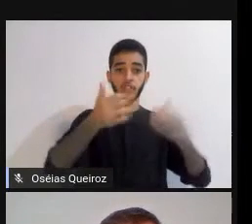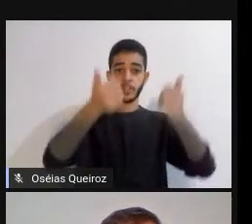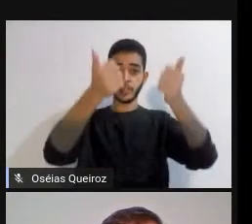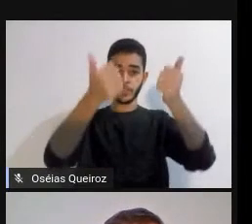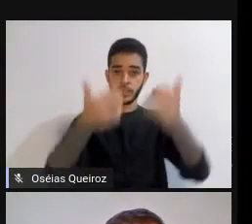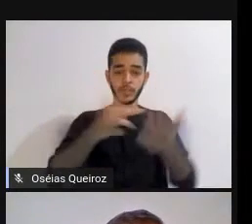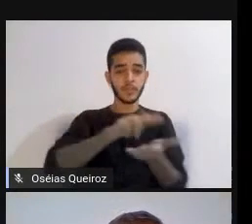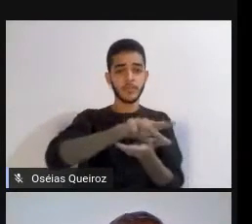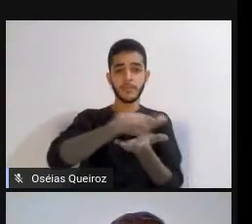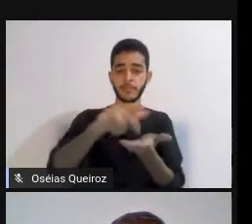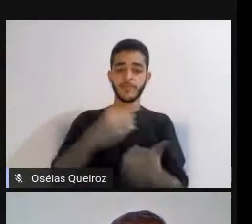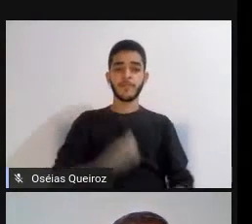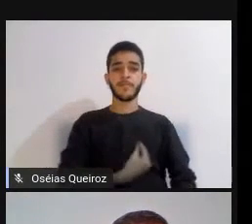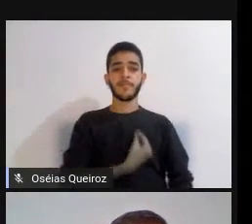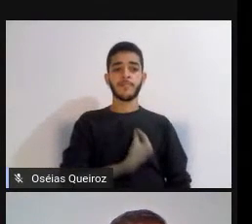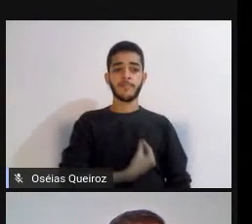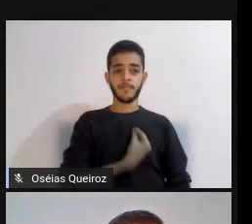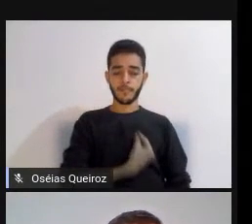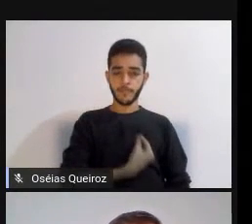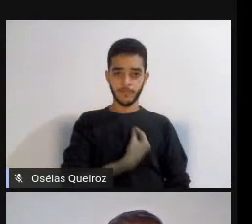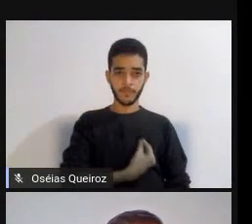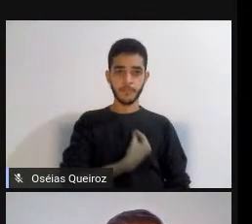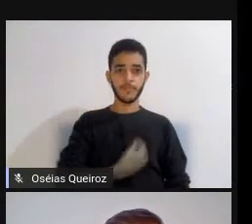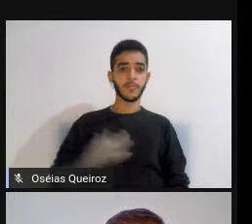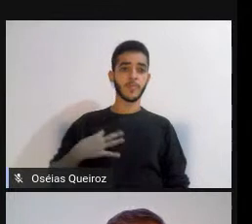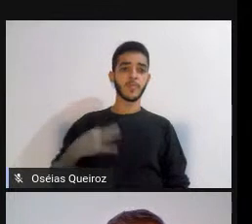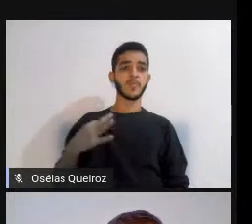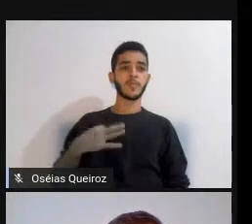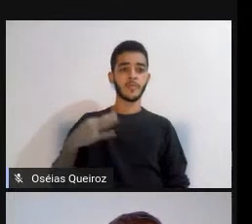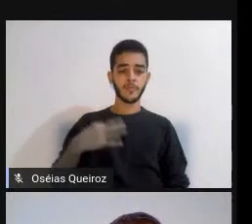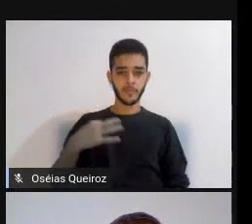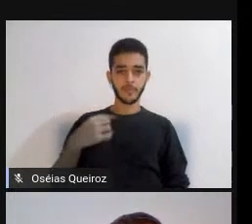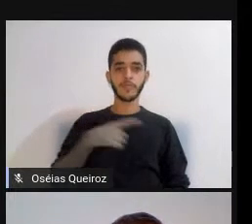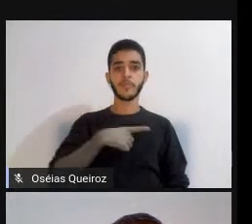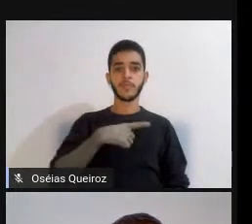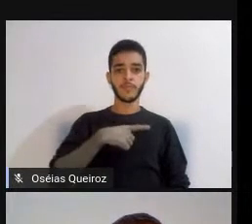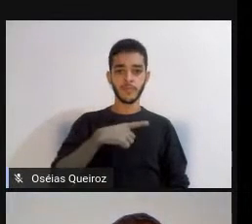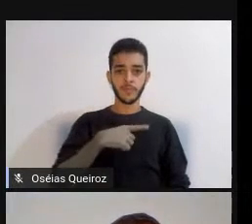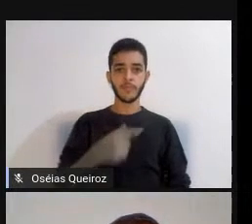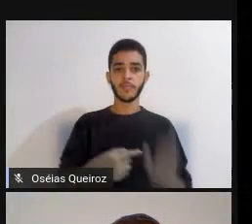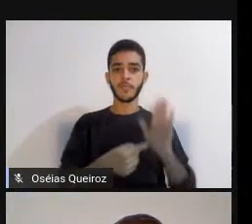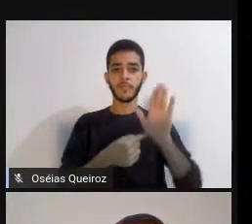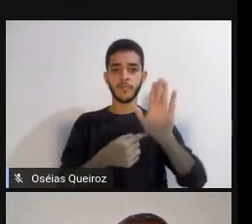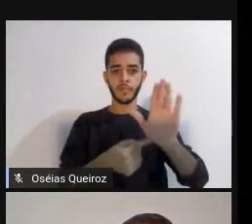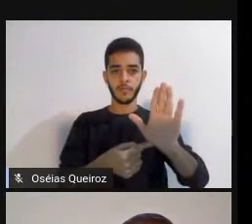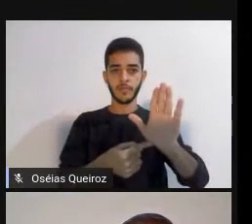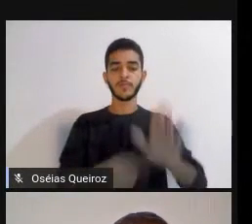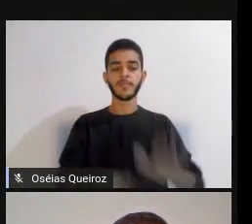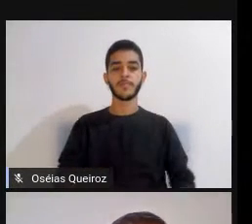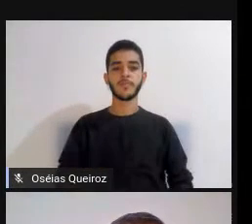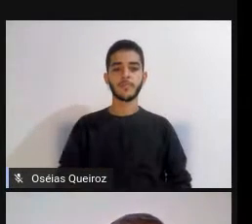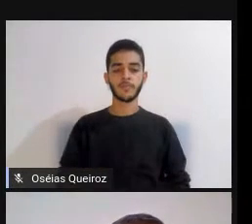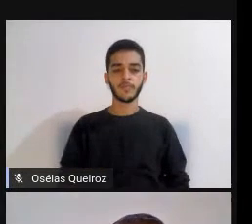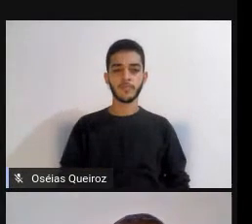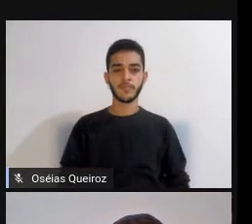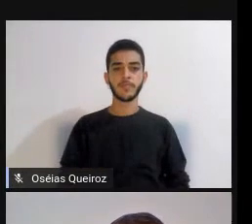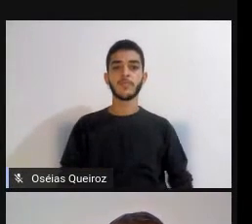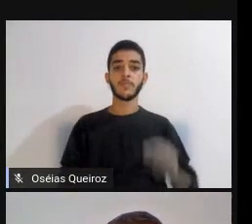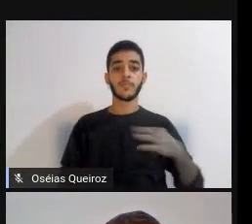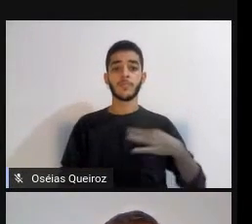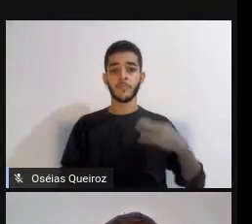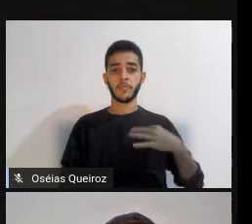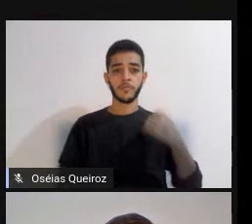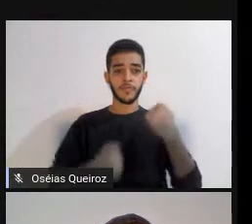diversos itens de roupa. Aqui eu trouxe alguns exemplos, como, por exemplo, os itens de atividade física. A